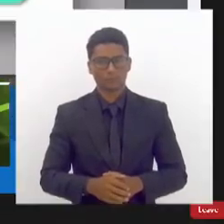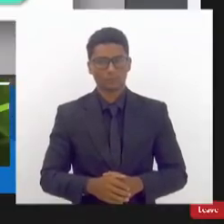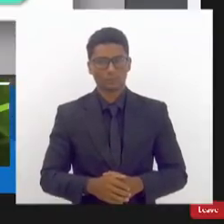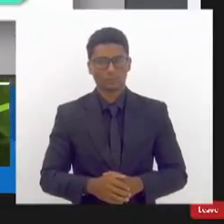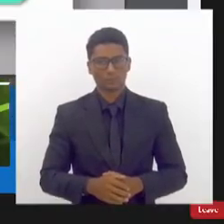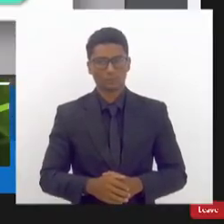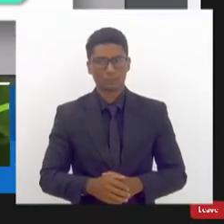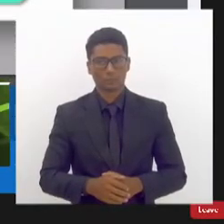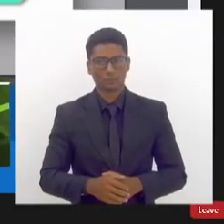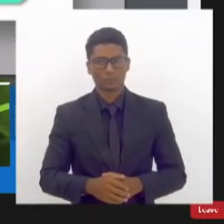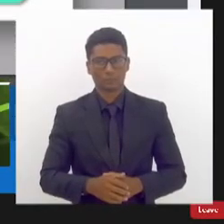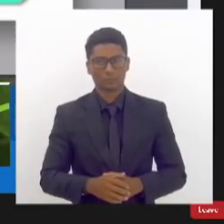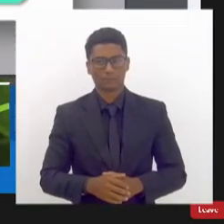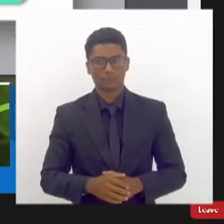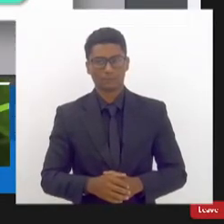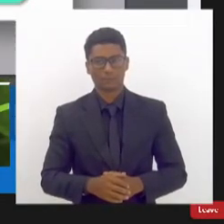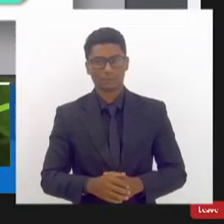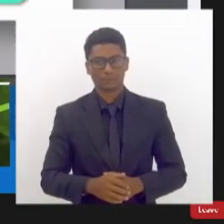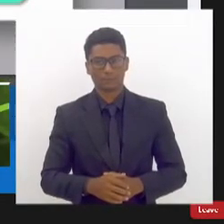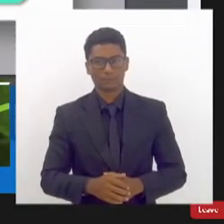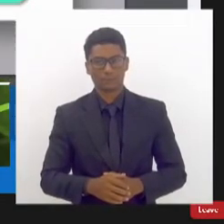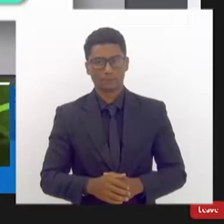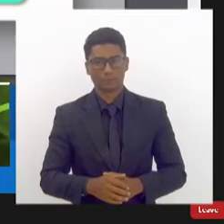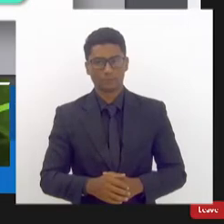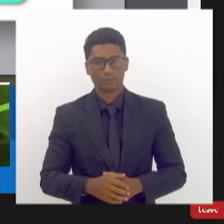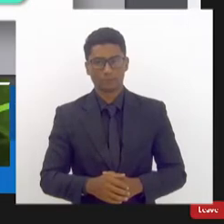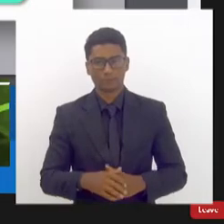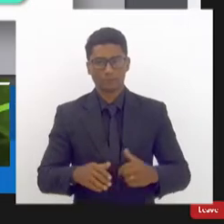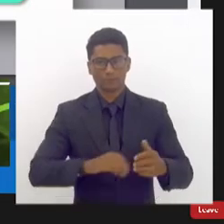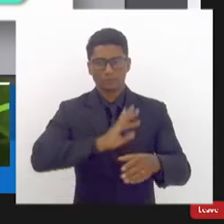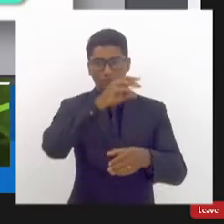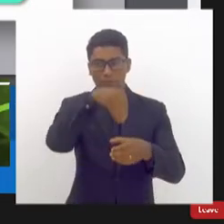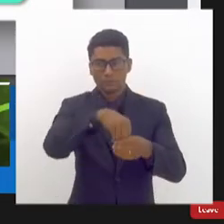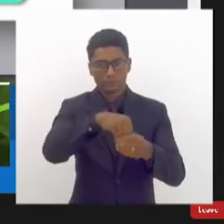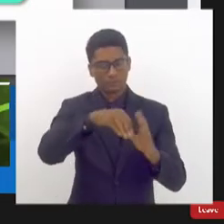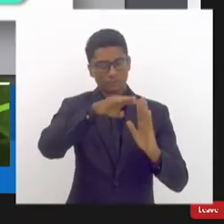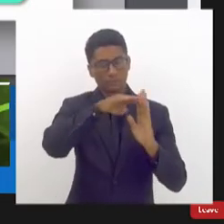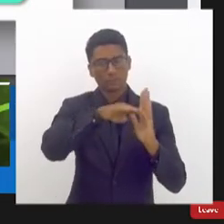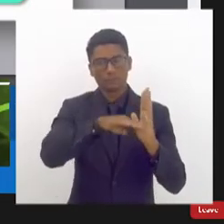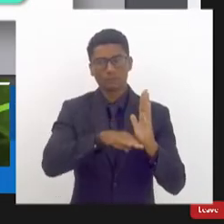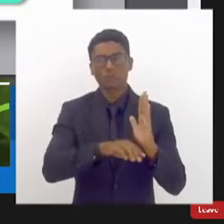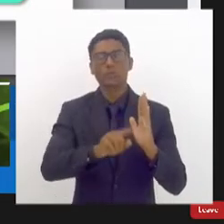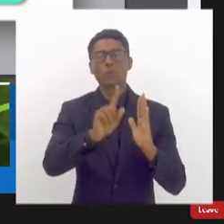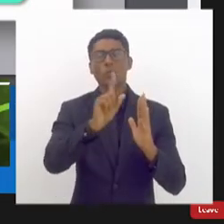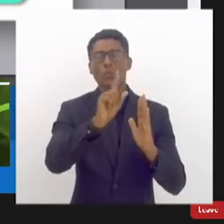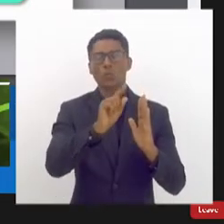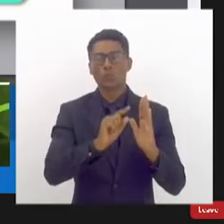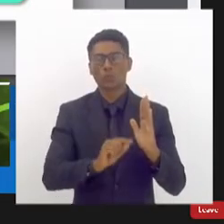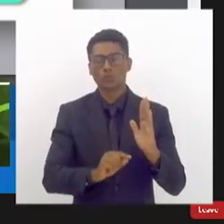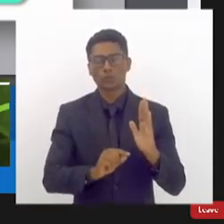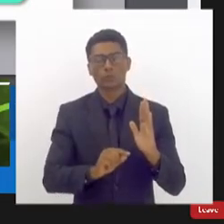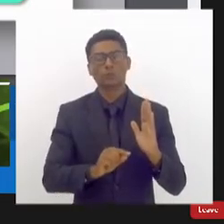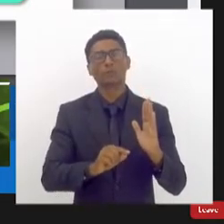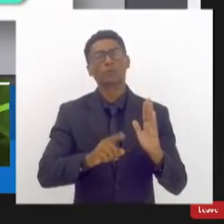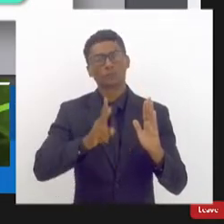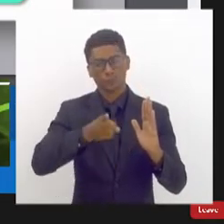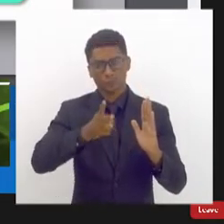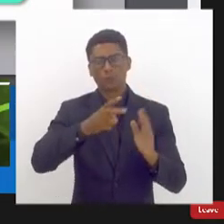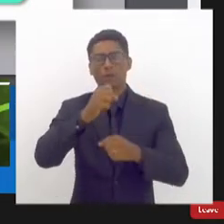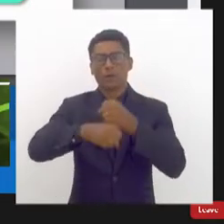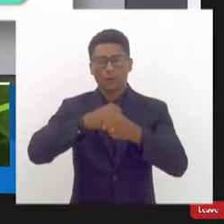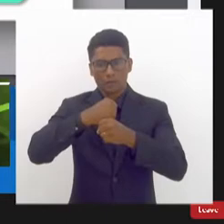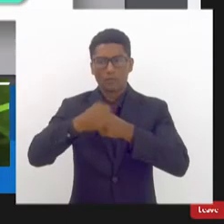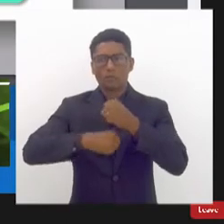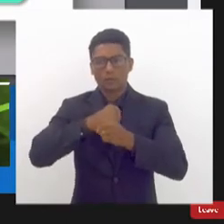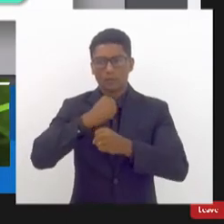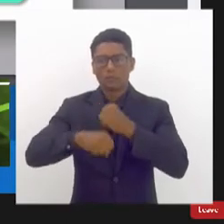Obrigado, Soraya. Sobre os ritos internos. Os ritos internos, eles vão continuar sendo uma meta todo ano,